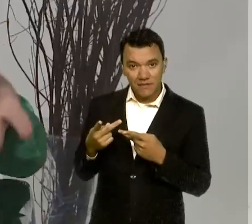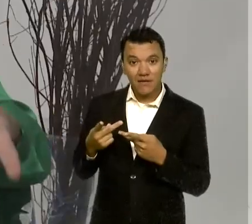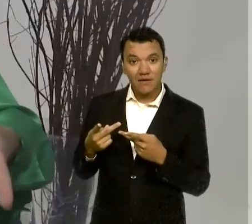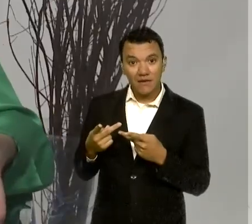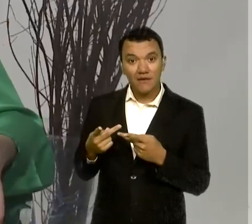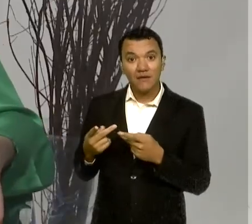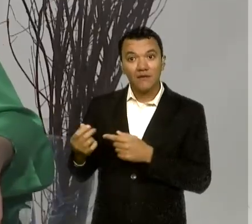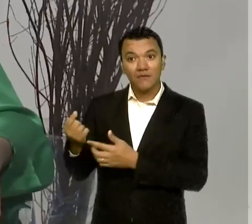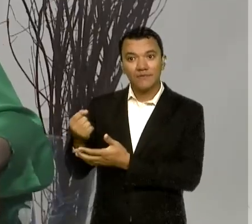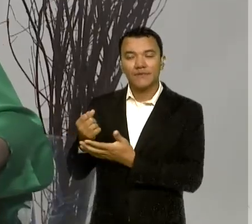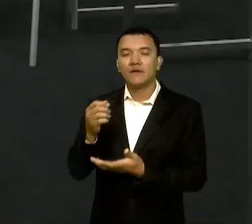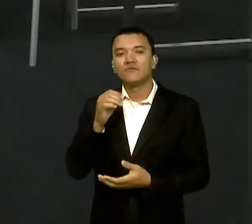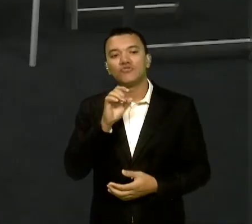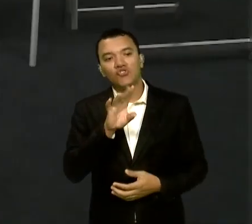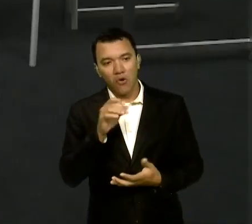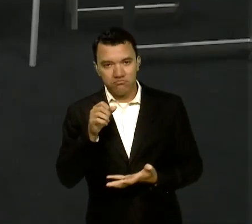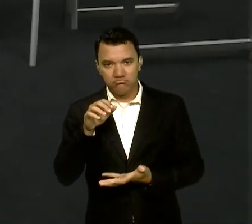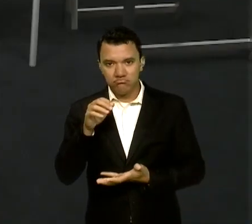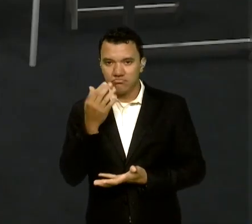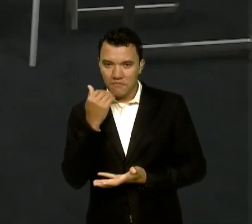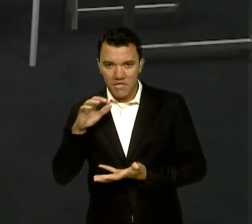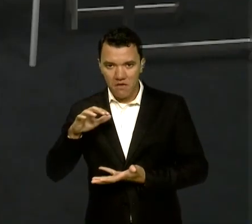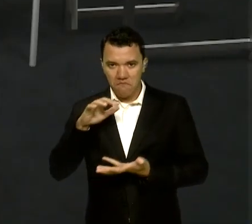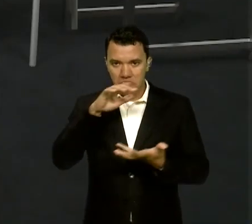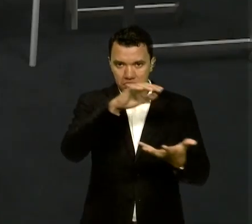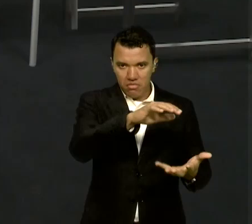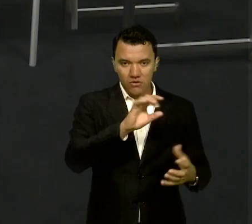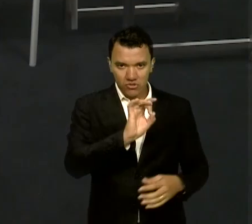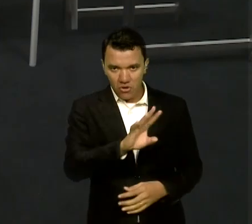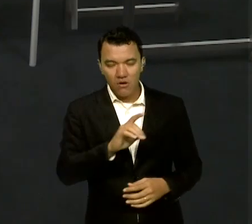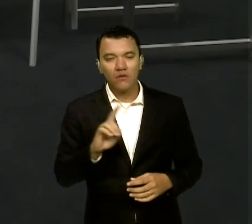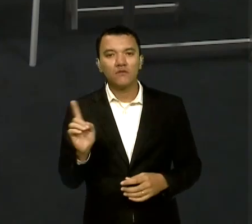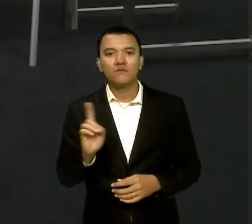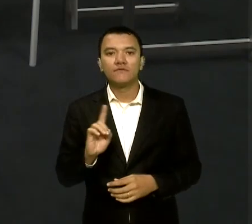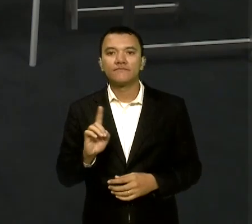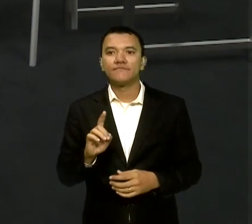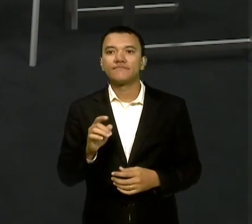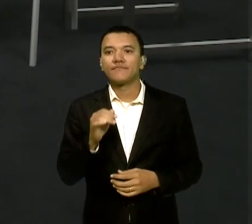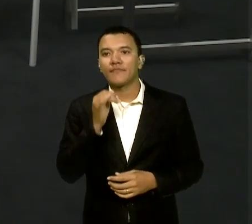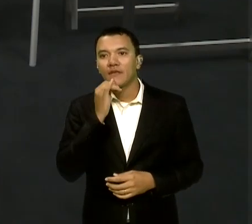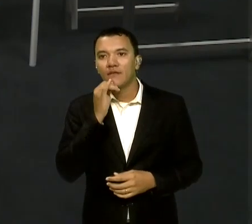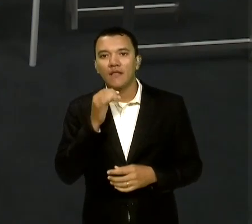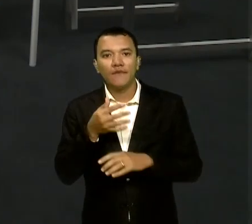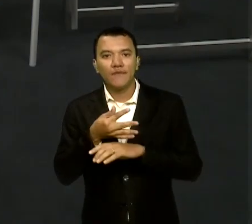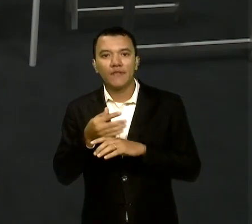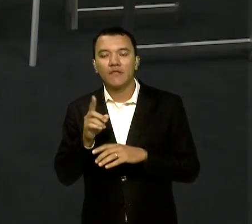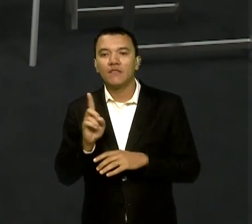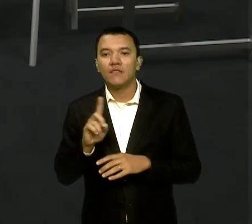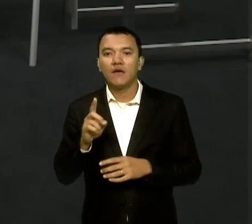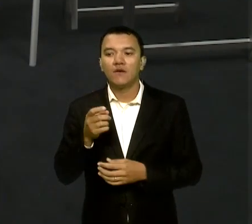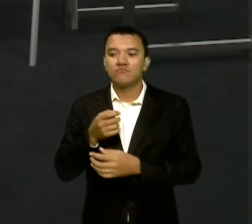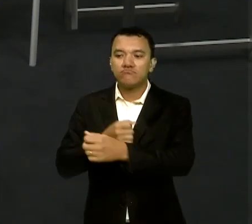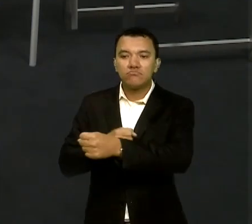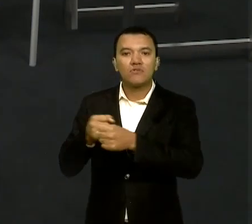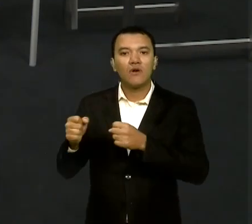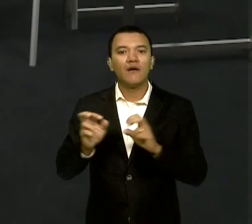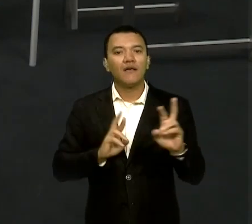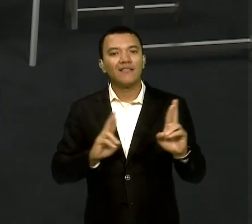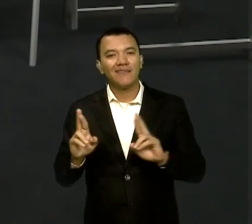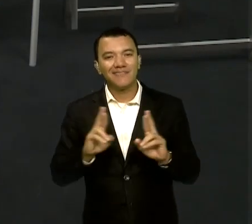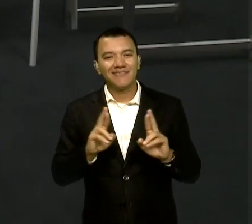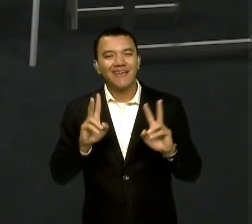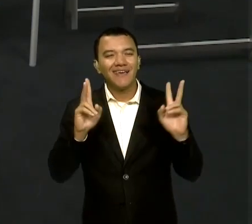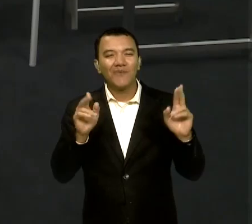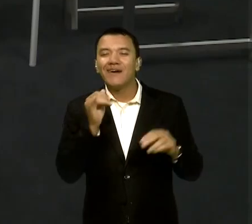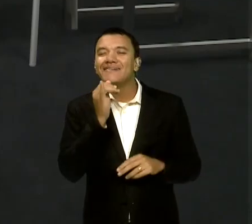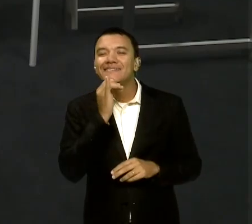uma entrega de uma, não, cesta. Não, não é, não isso. Não é só a oportunidade de uma colônia de férias, sim, é uma troca de relações e é aquilo, sim, que as formigas... A